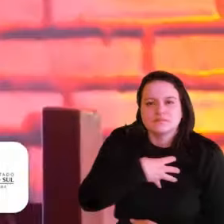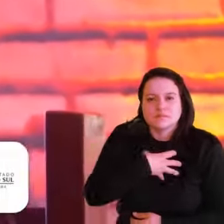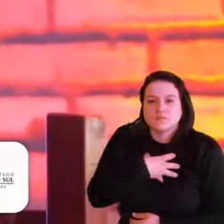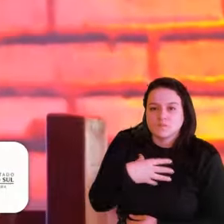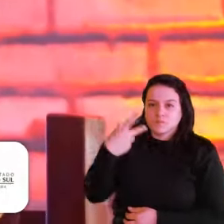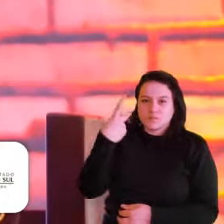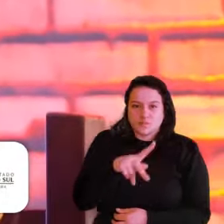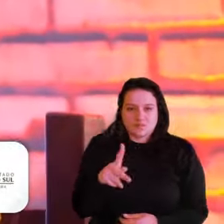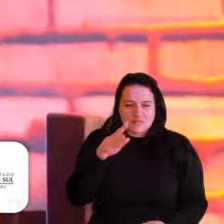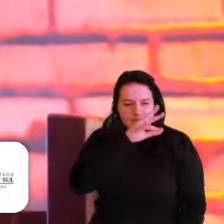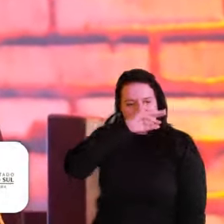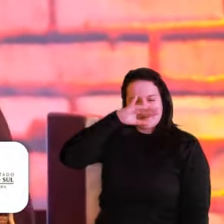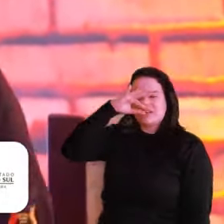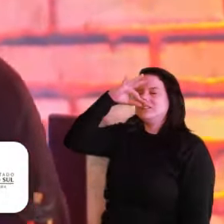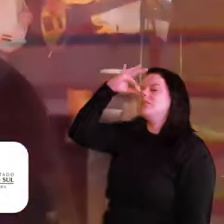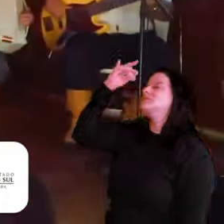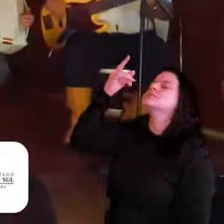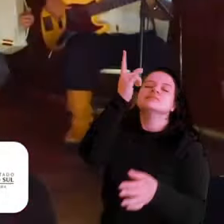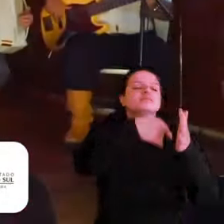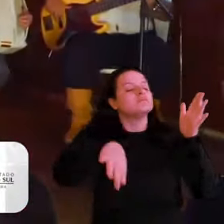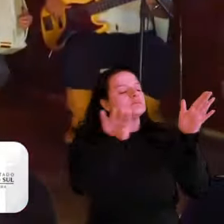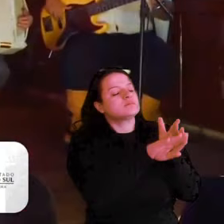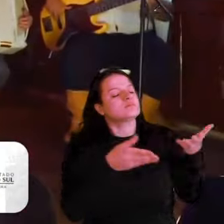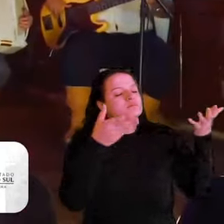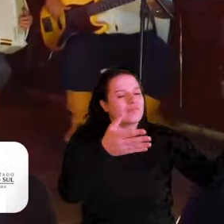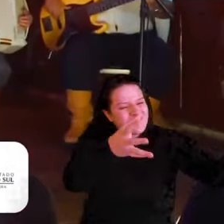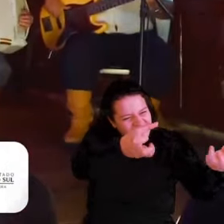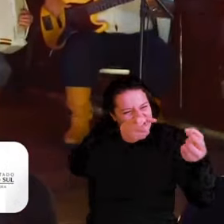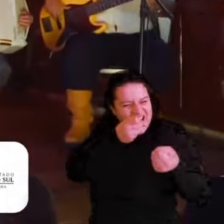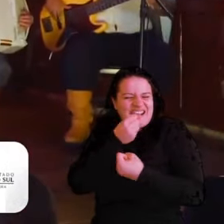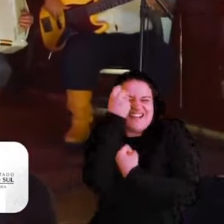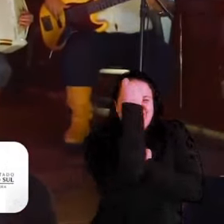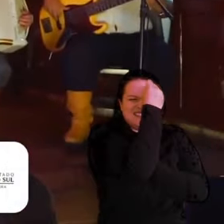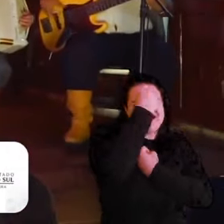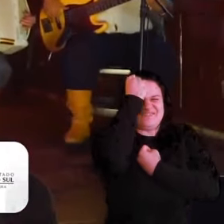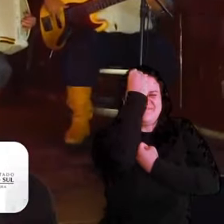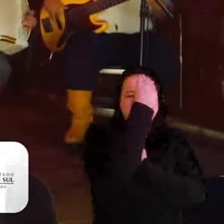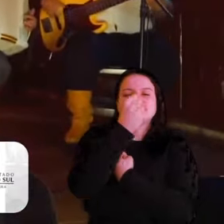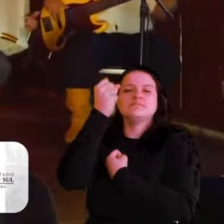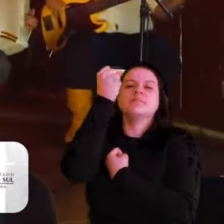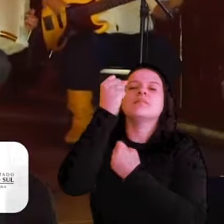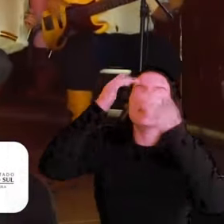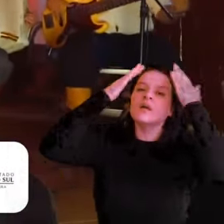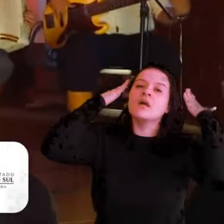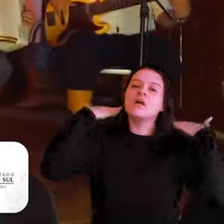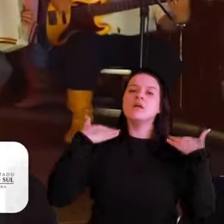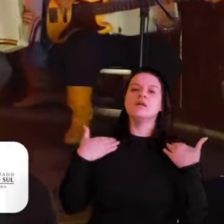sinto o cheiro dela. Ah, se um dia a morena aparecer, arrasto ela pra dançar a noite inteira. A dor